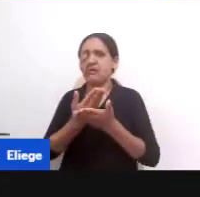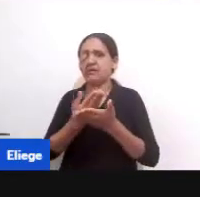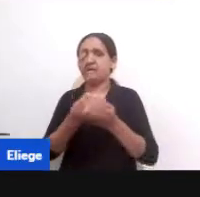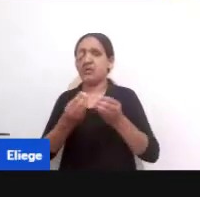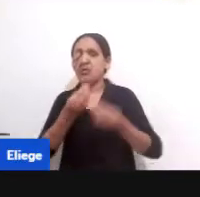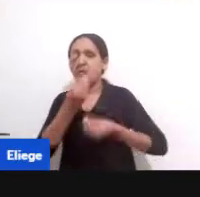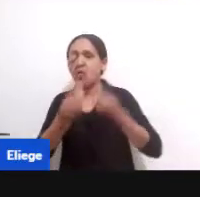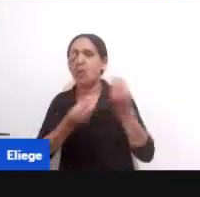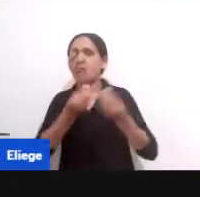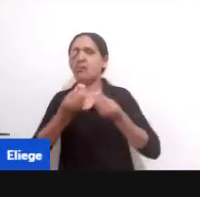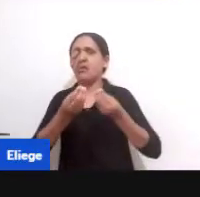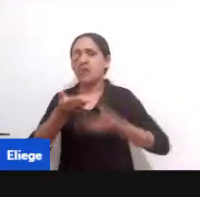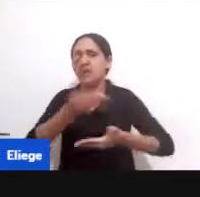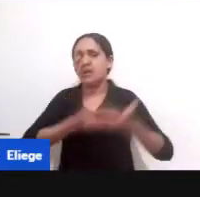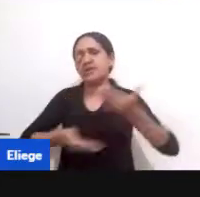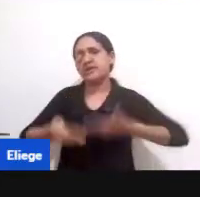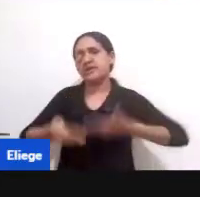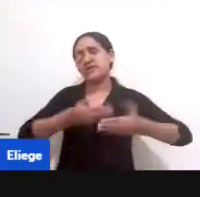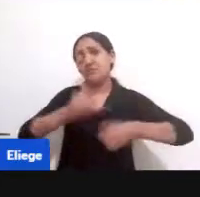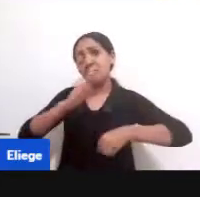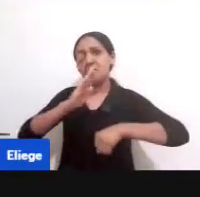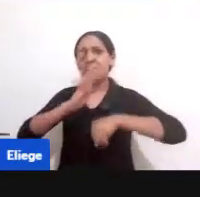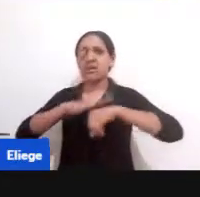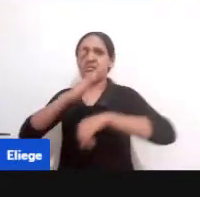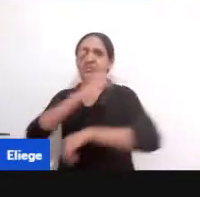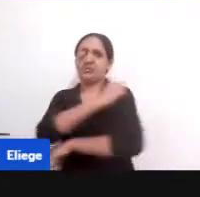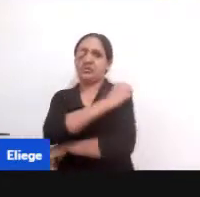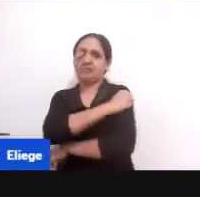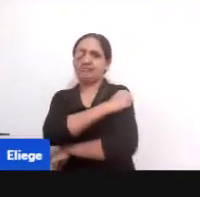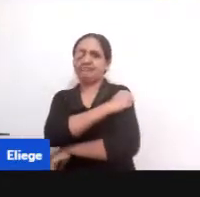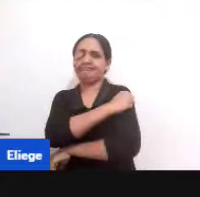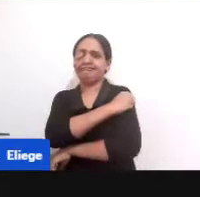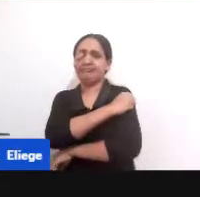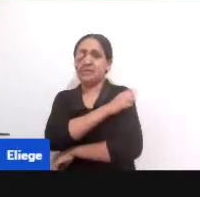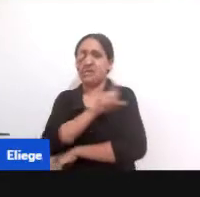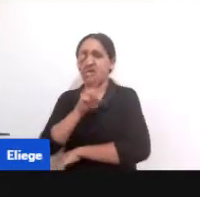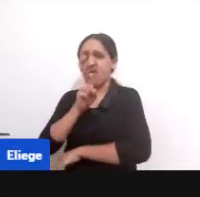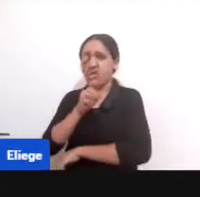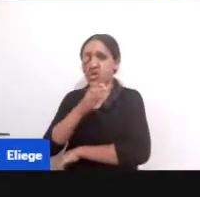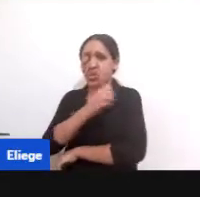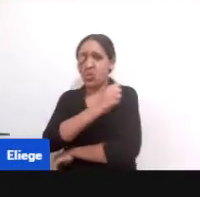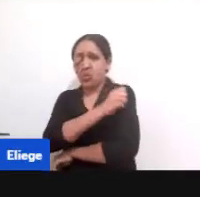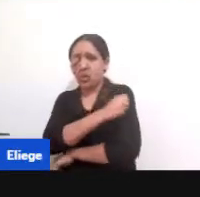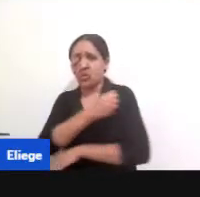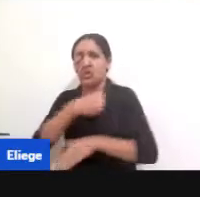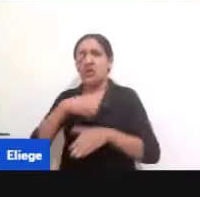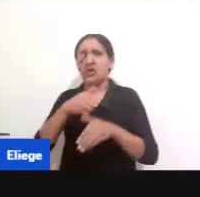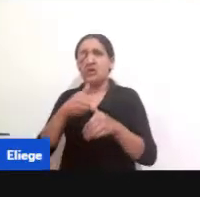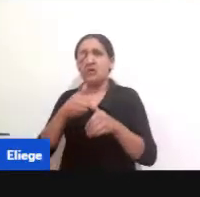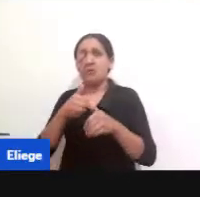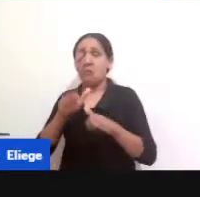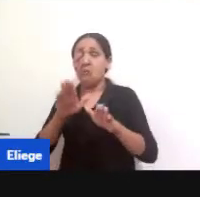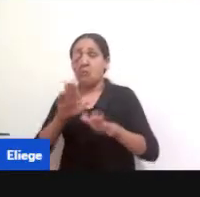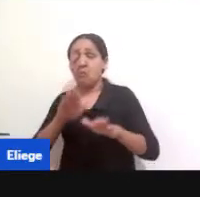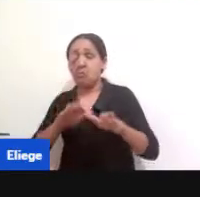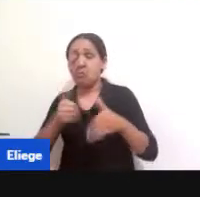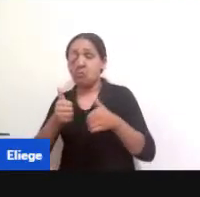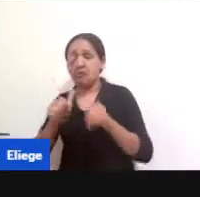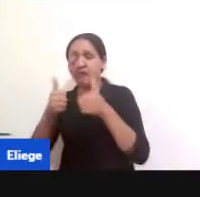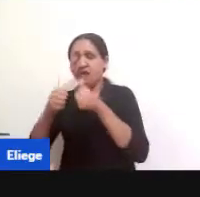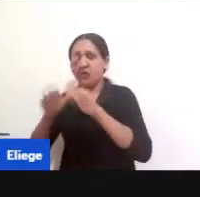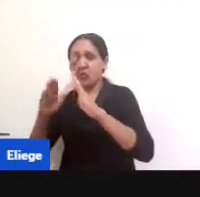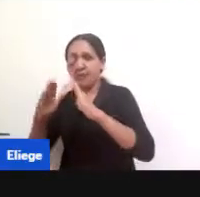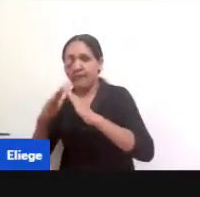interagir mais com meus alunos, né? E esse aluno, parte ficou em casa, parte ficou na escola, tem pai que ainda optou para esse